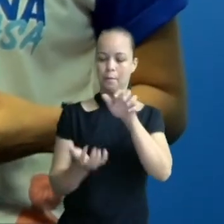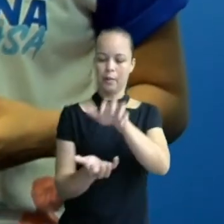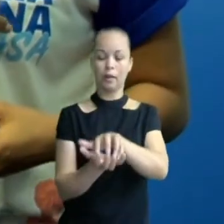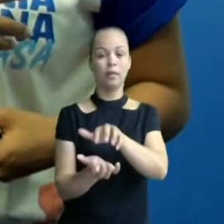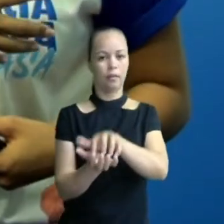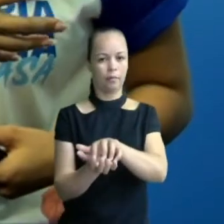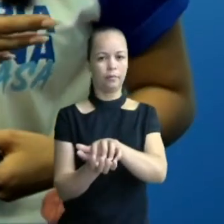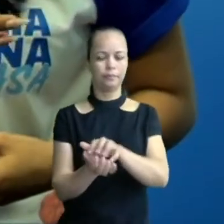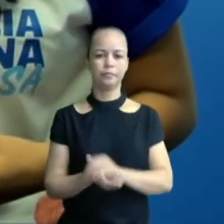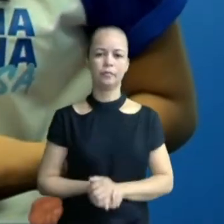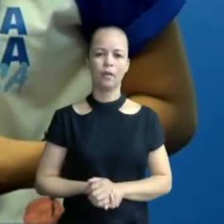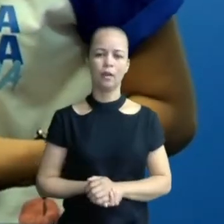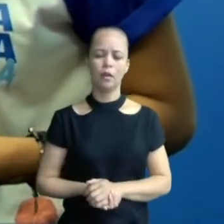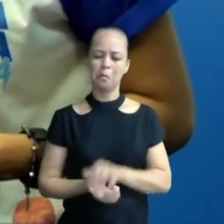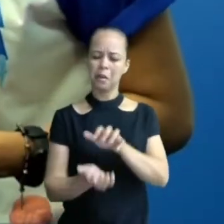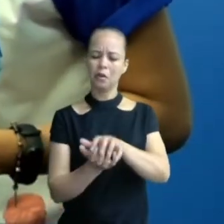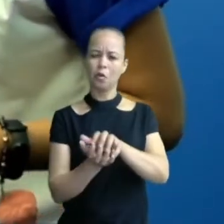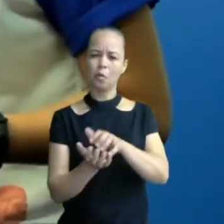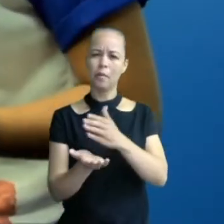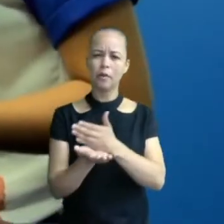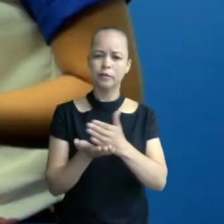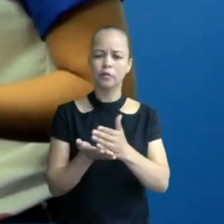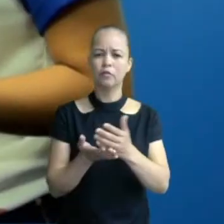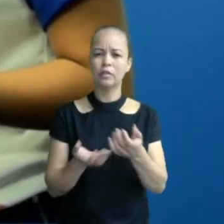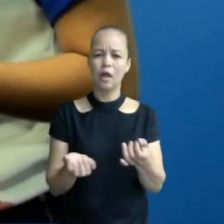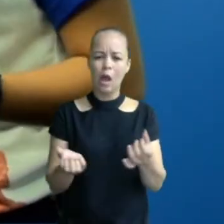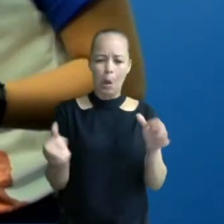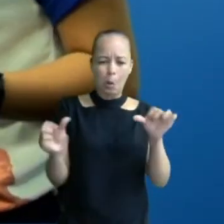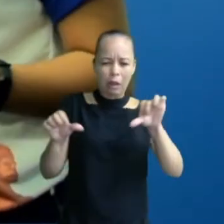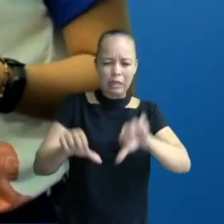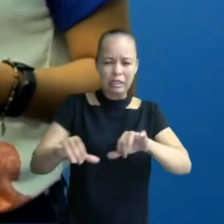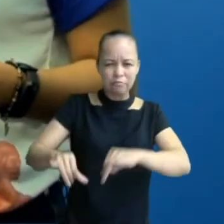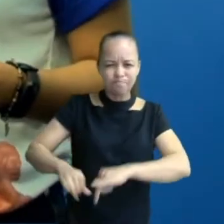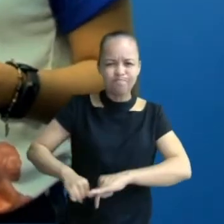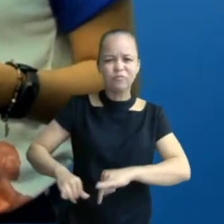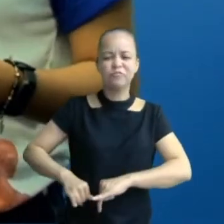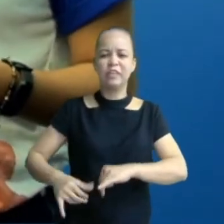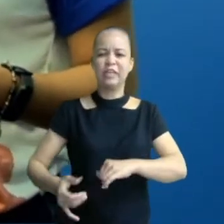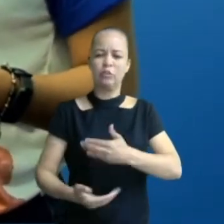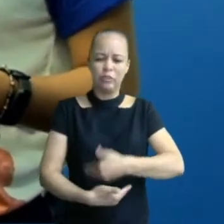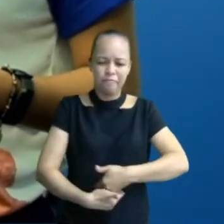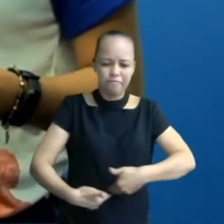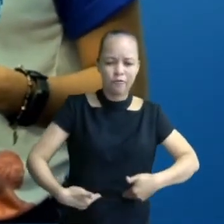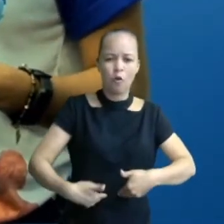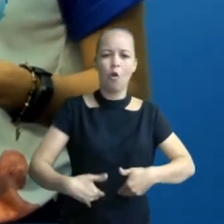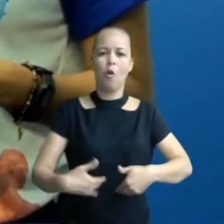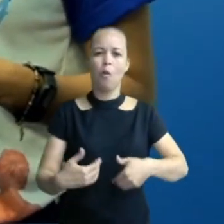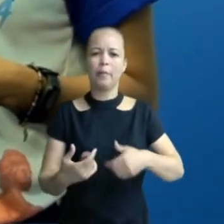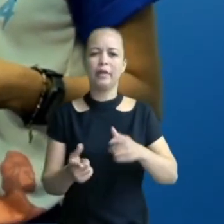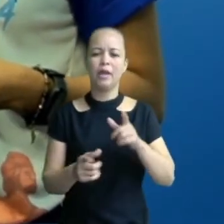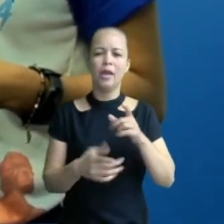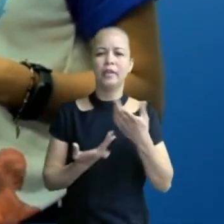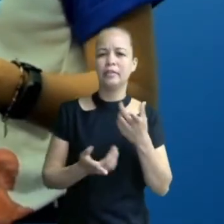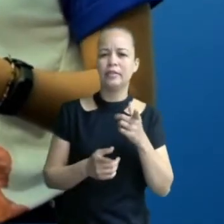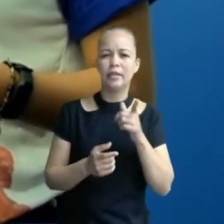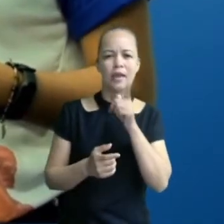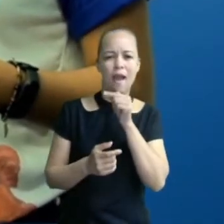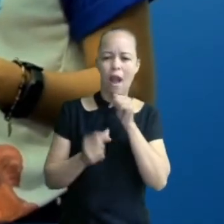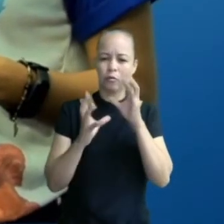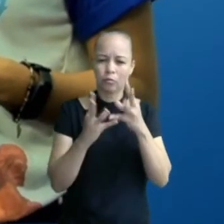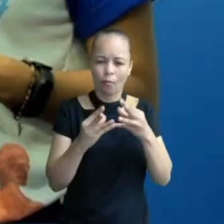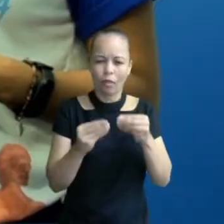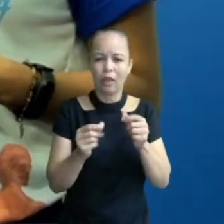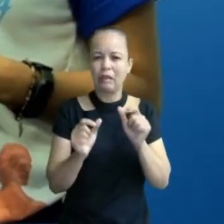passar por uma crise de fome, de seca, de tudo muito rigorosa. As pessoas começaram a sentir